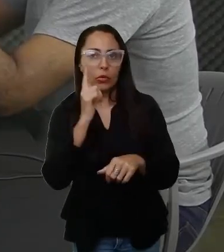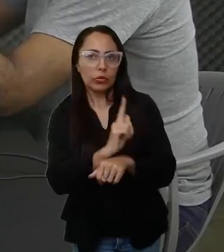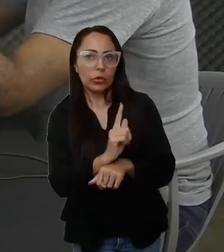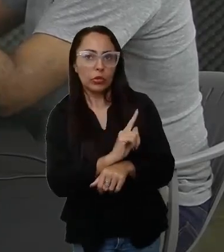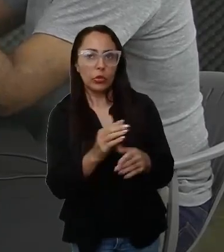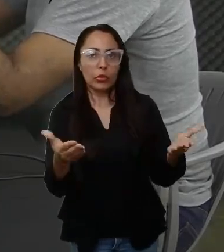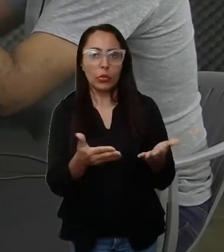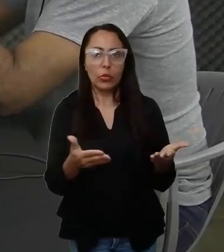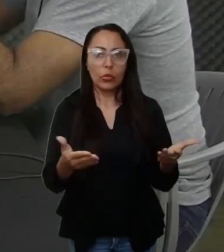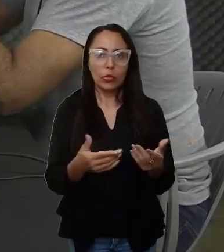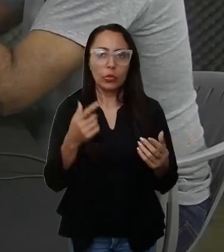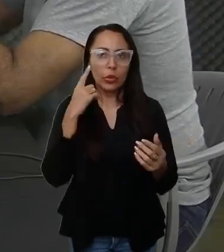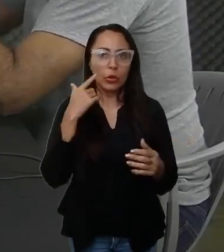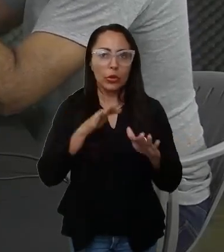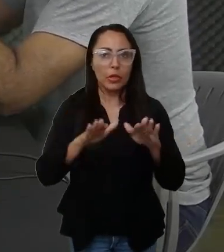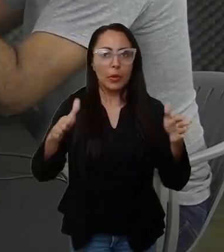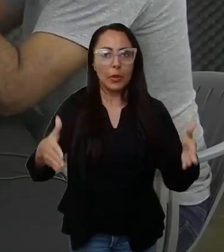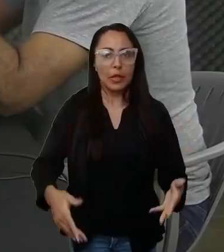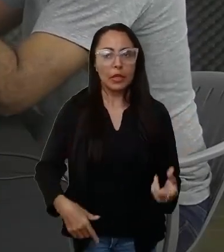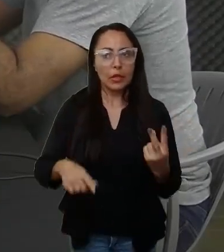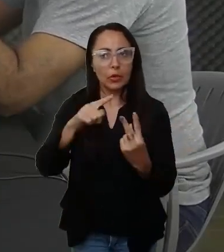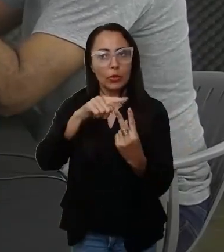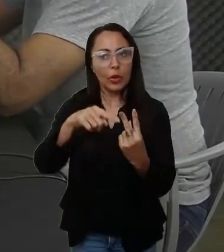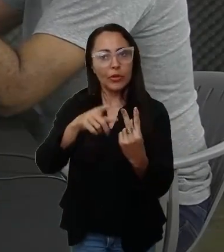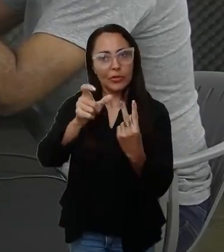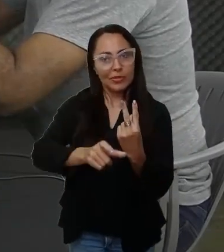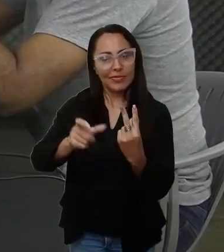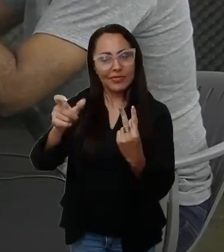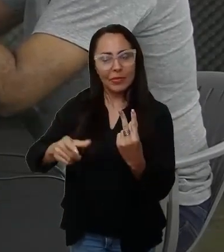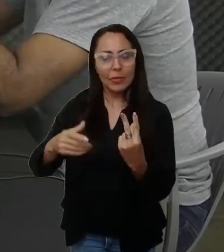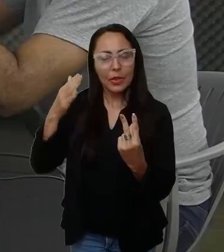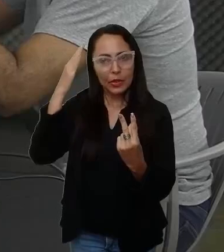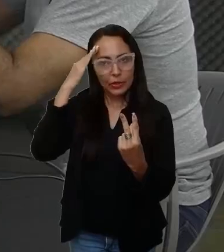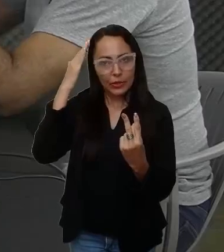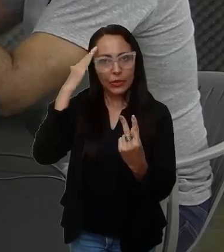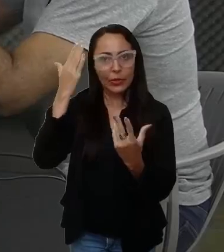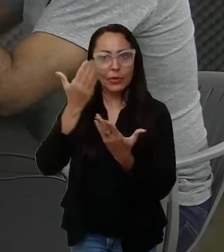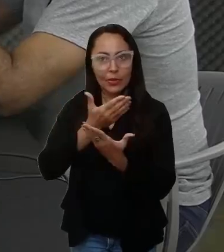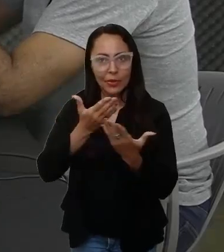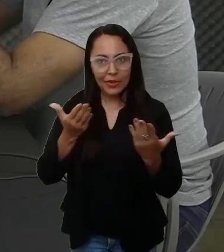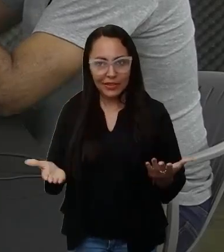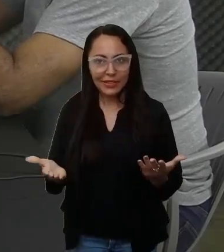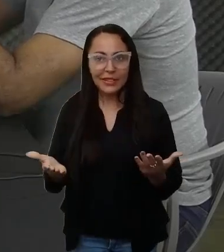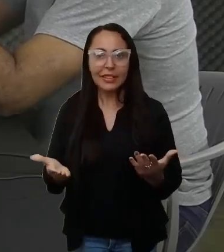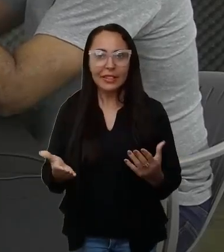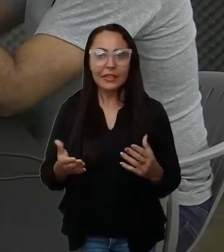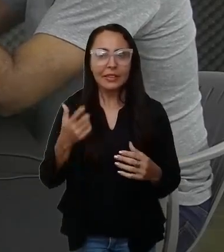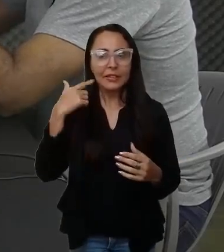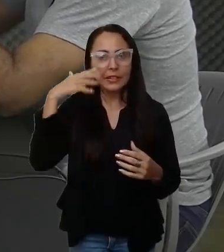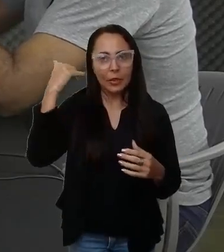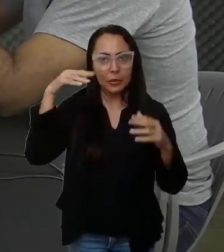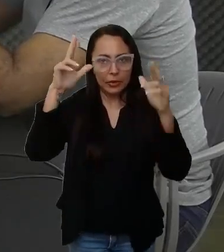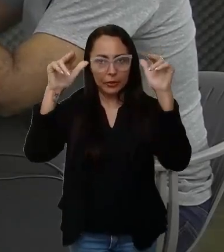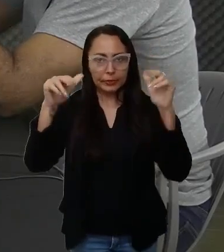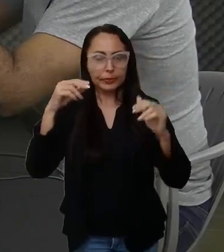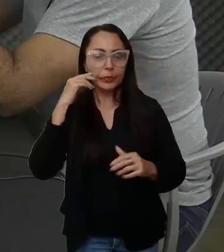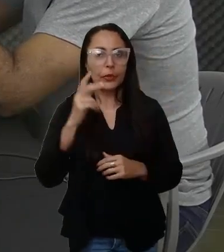tem a presença de vocês dois, são duas pessoas que entendem do assunto. Mas vamos lá. Professor Tiago,